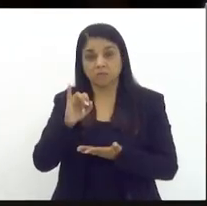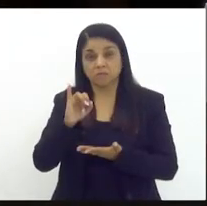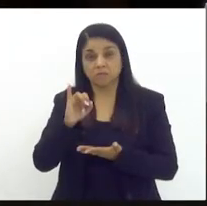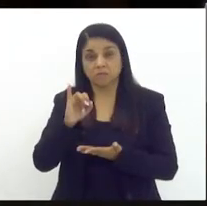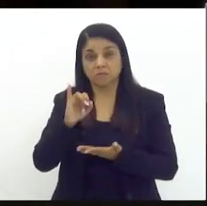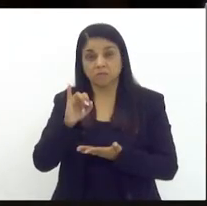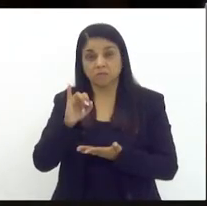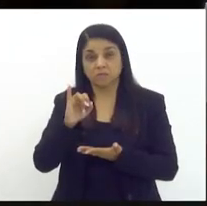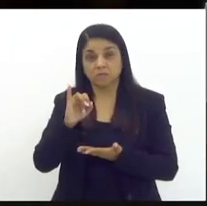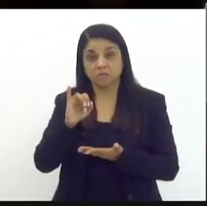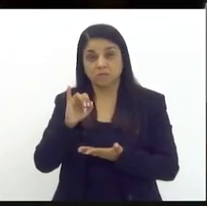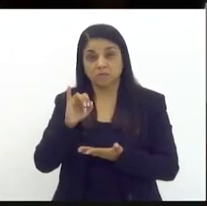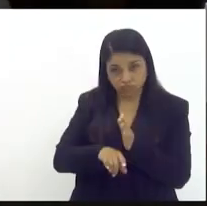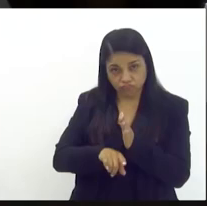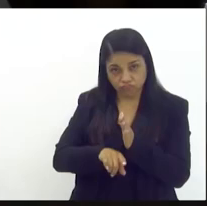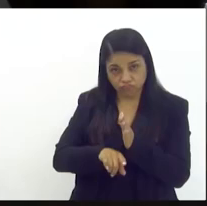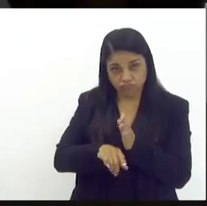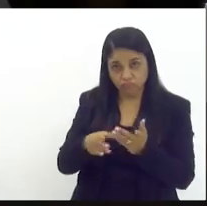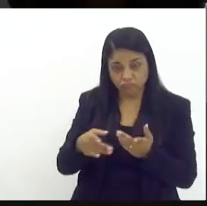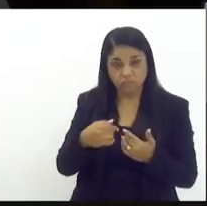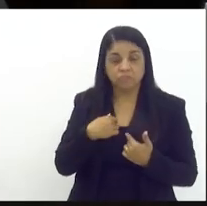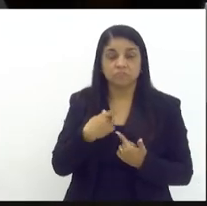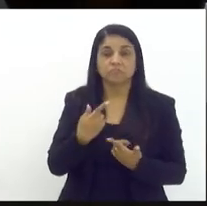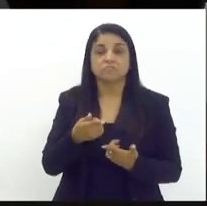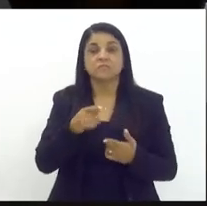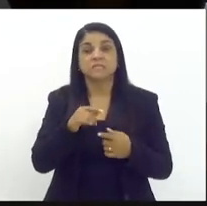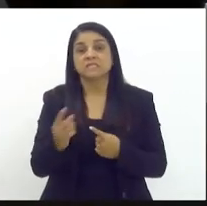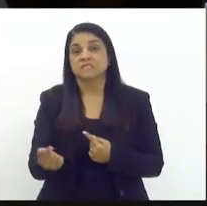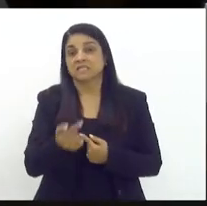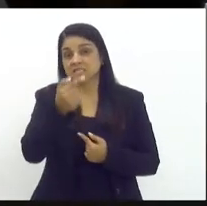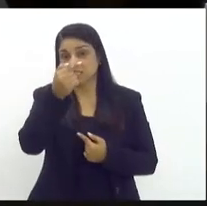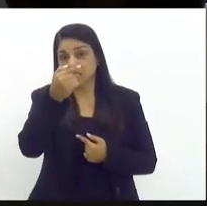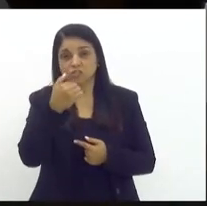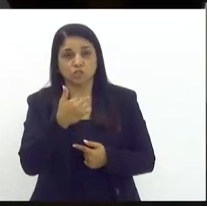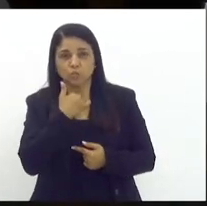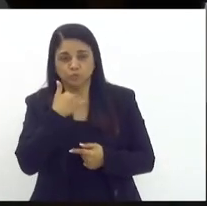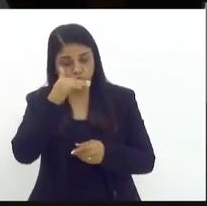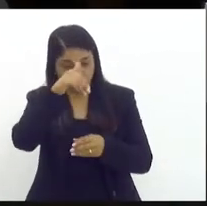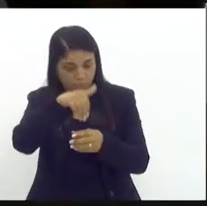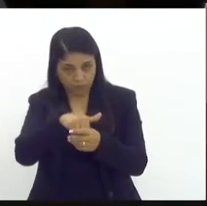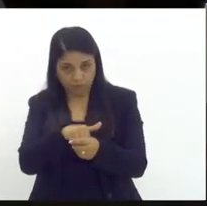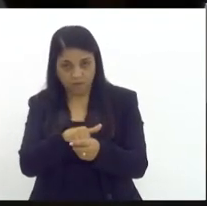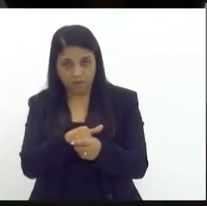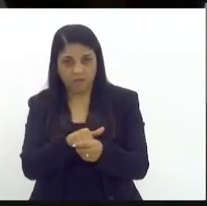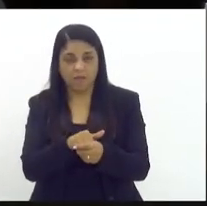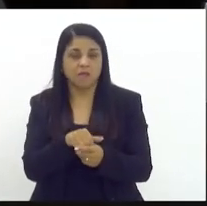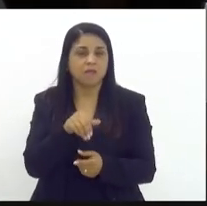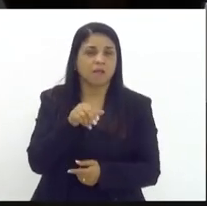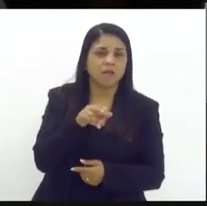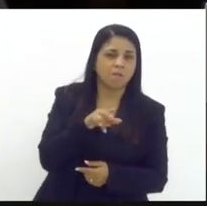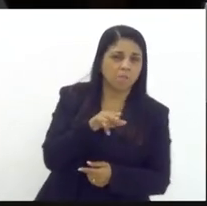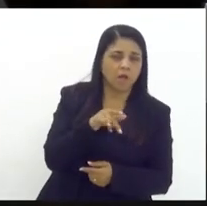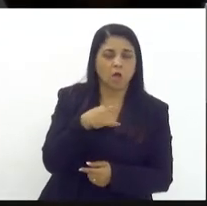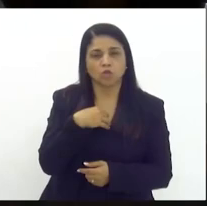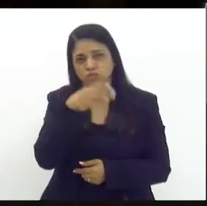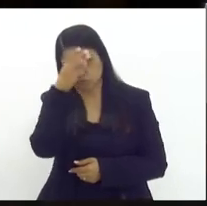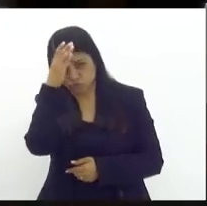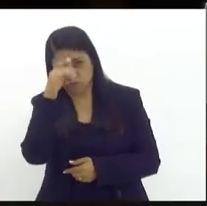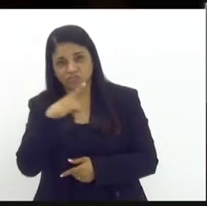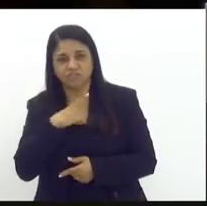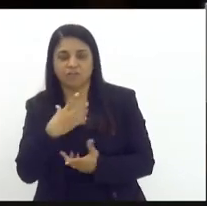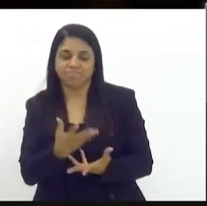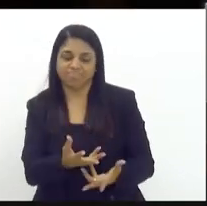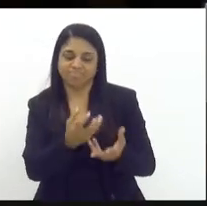5 na turma três disseram que não podiam votar evidentemente que eu a tia Ou irmão ou irmã já era beneficiário da isenção